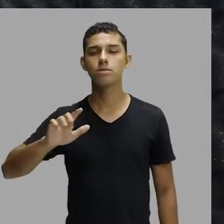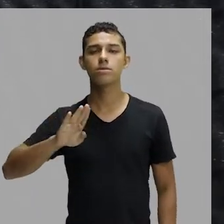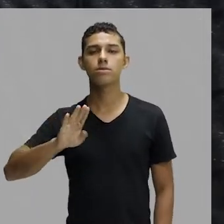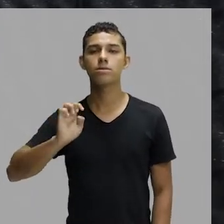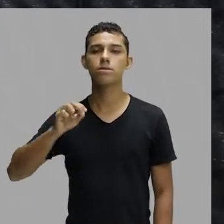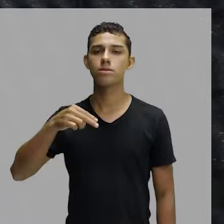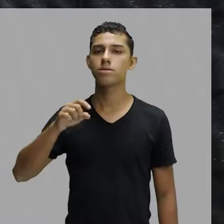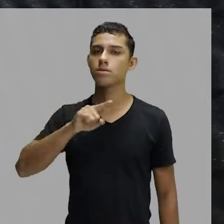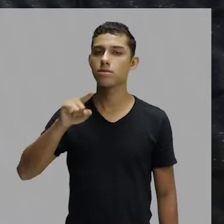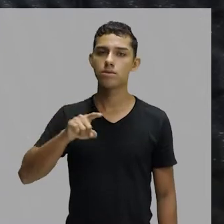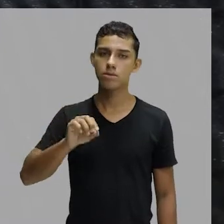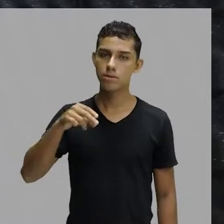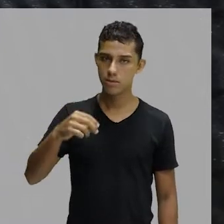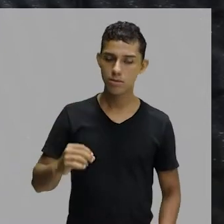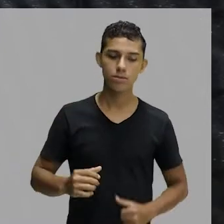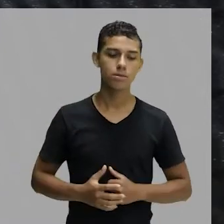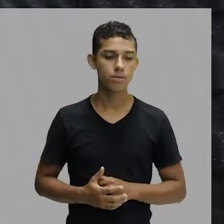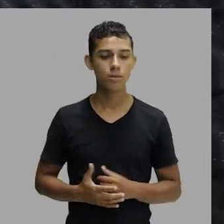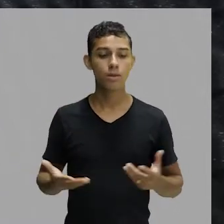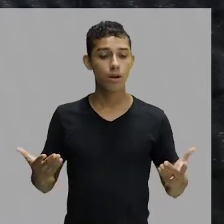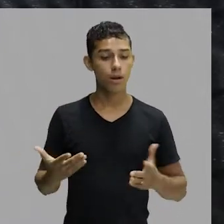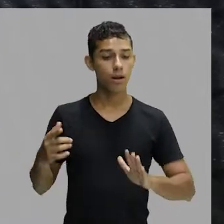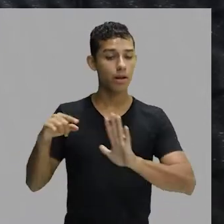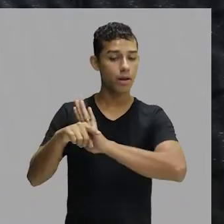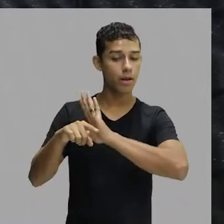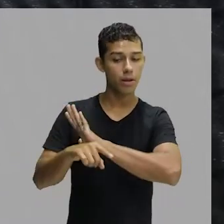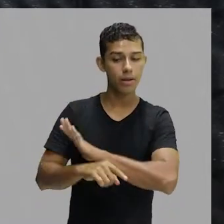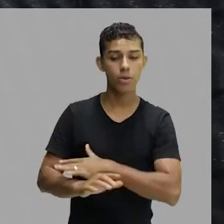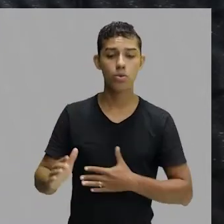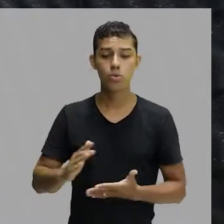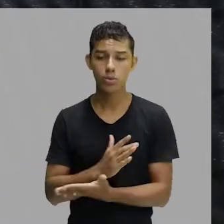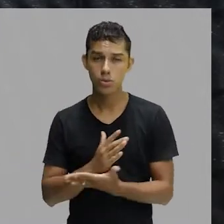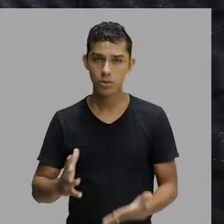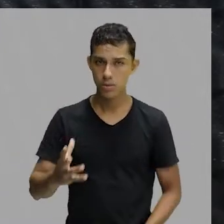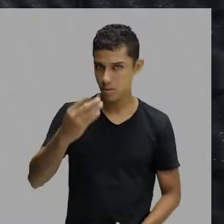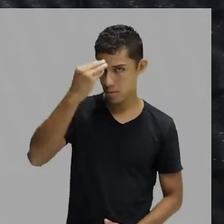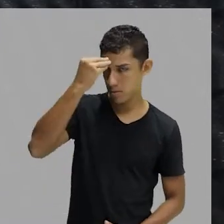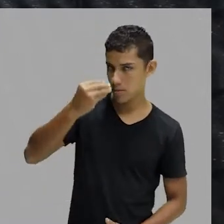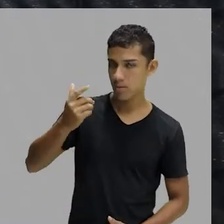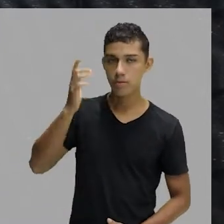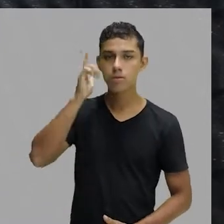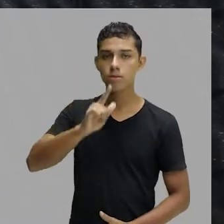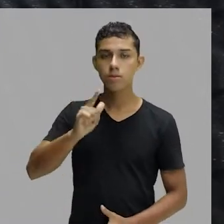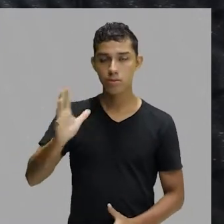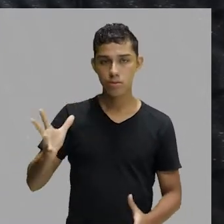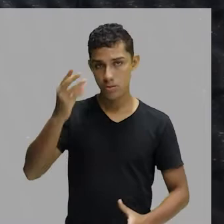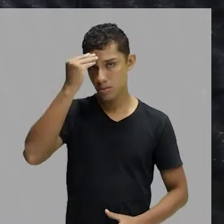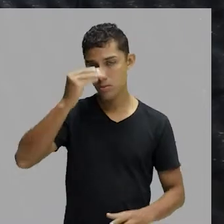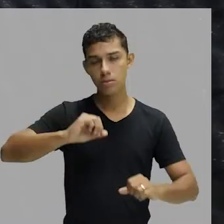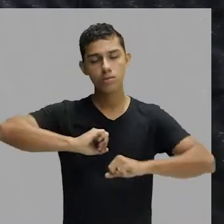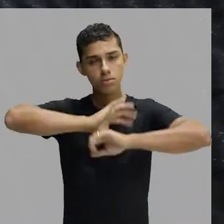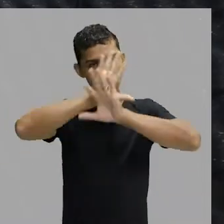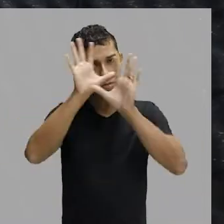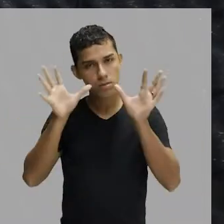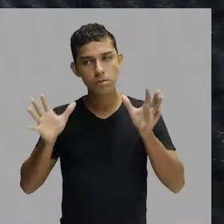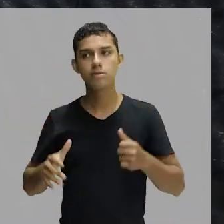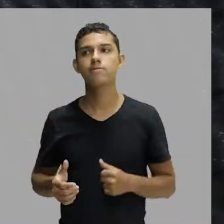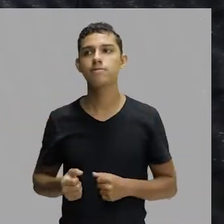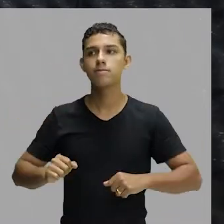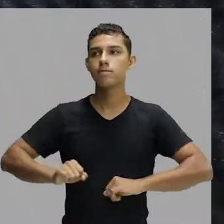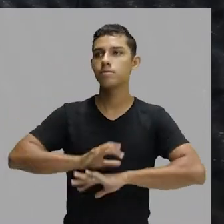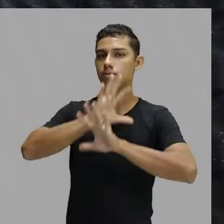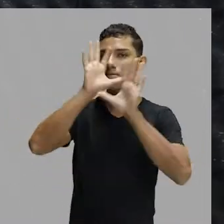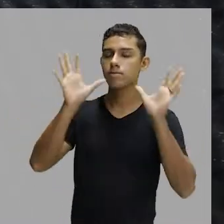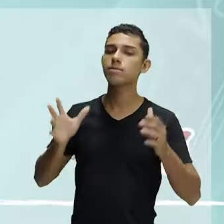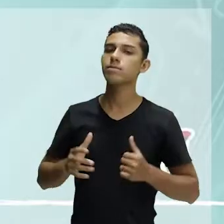Vamos agora trabalhar algumas questões, né, para a gente poder ficar com esse conteúdo assim de forma bem